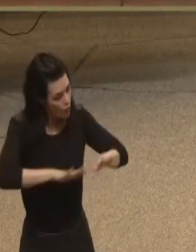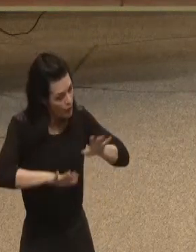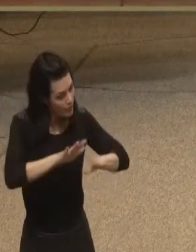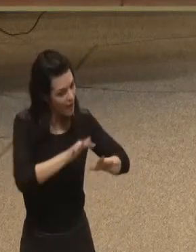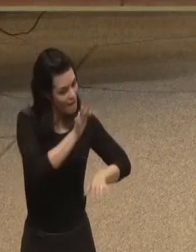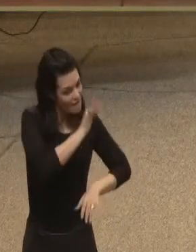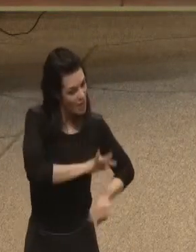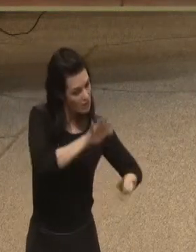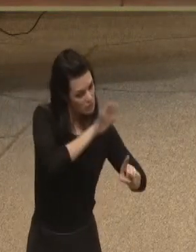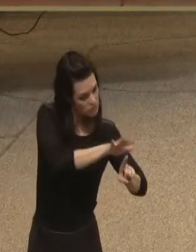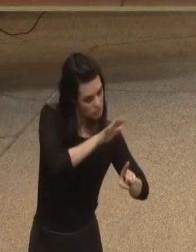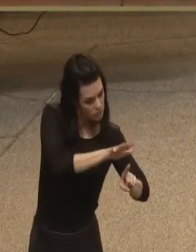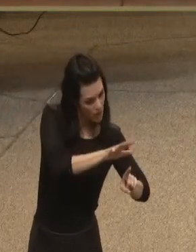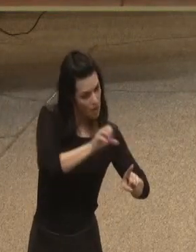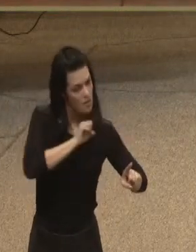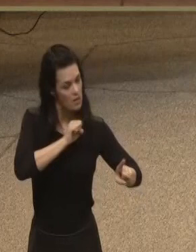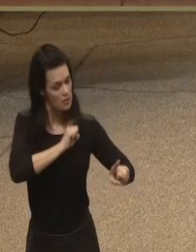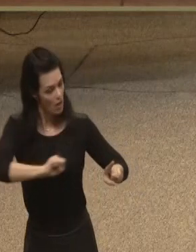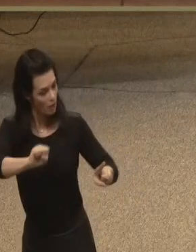dos saduceus.